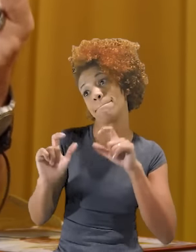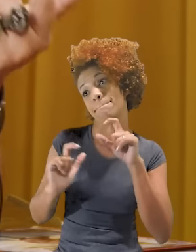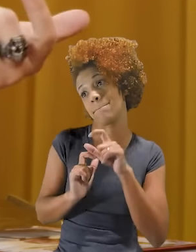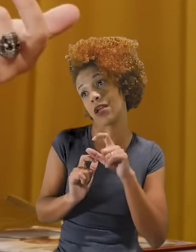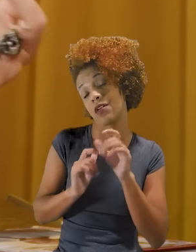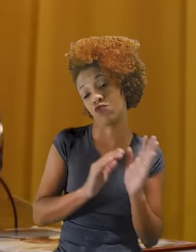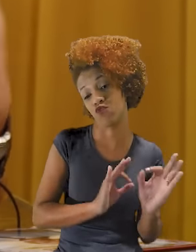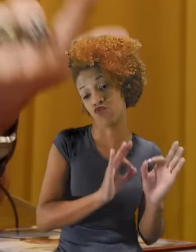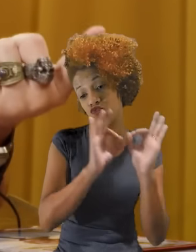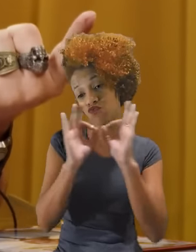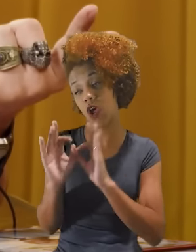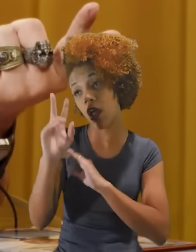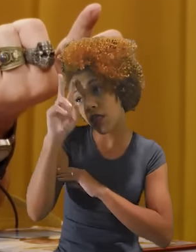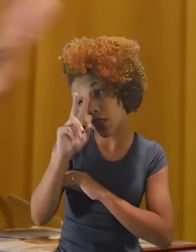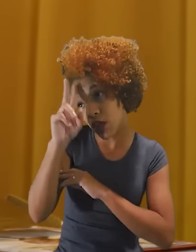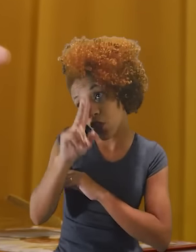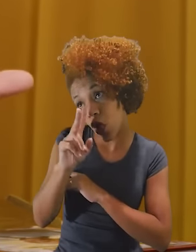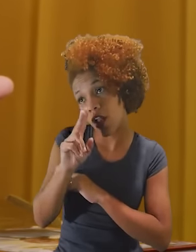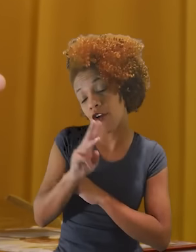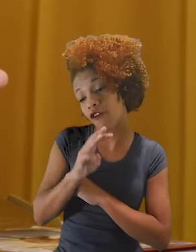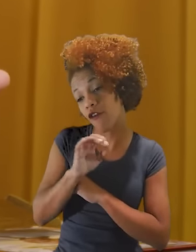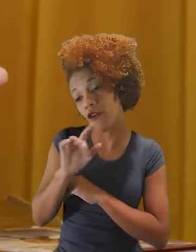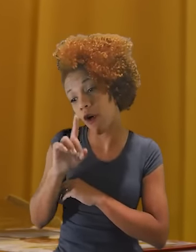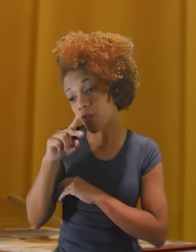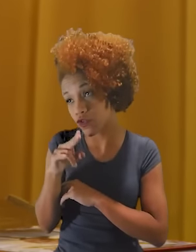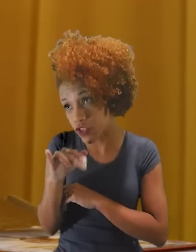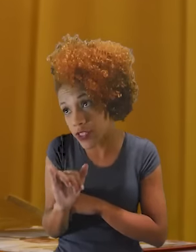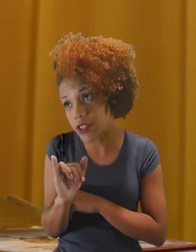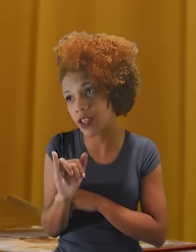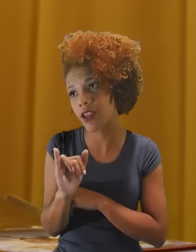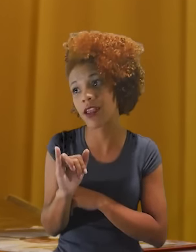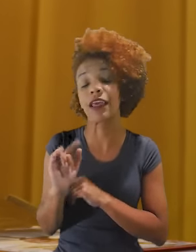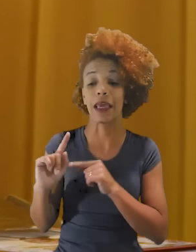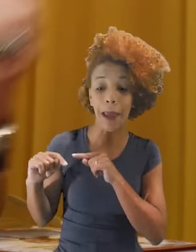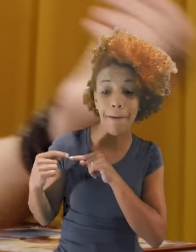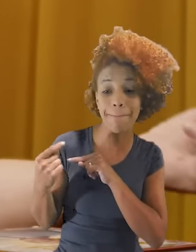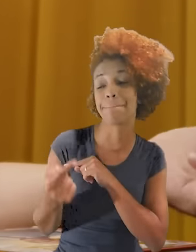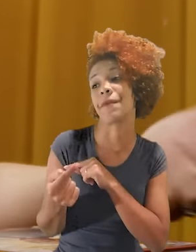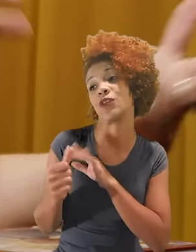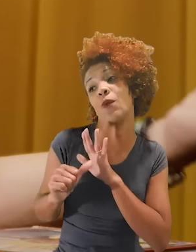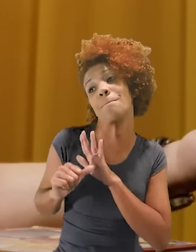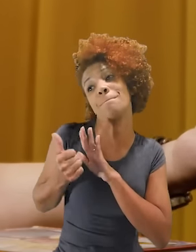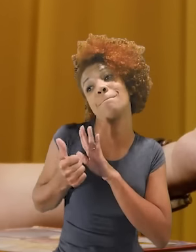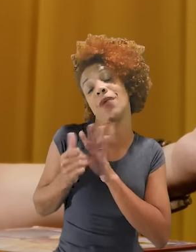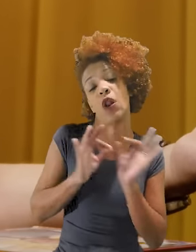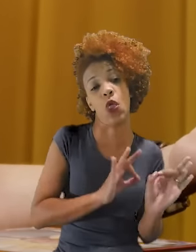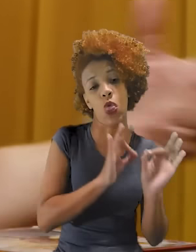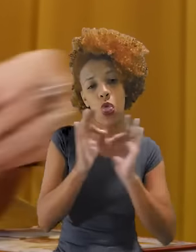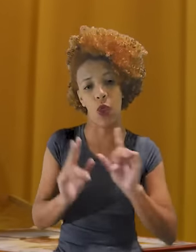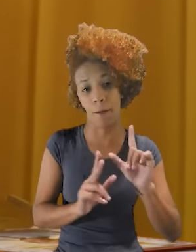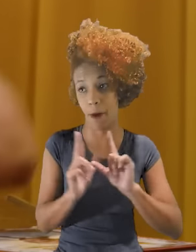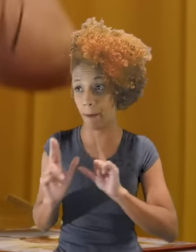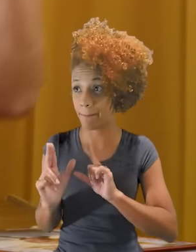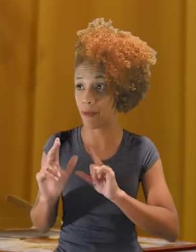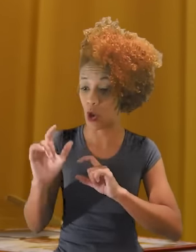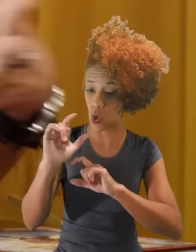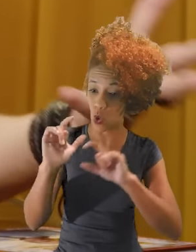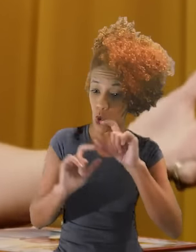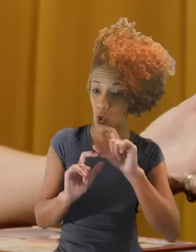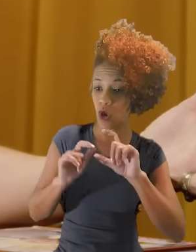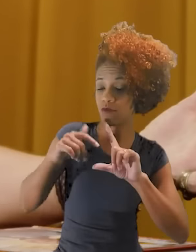A primeira longa-metragem de animação da história foi o Walt Disney que fez. E pra ir mais além, o primeiro longa-metragem animado com